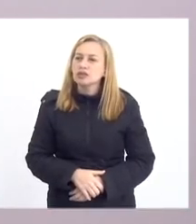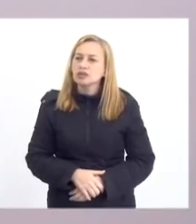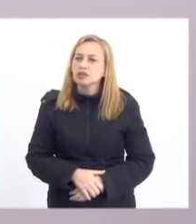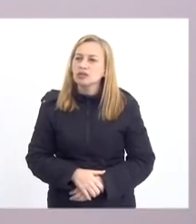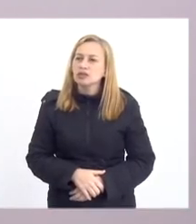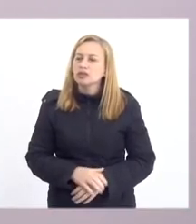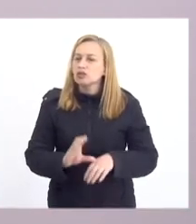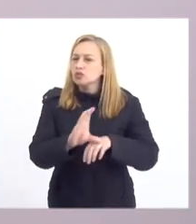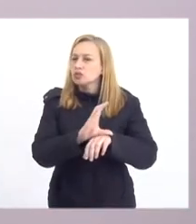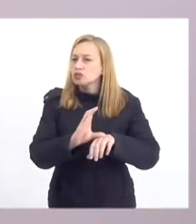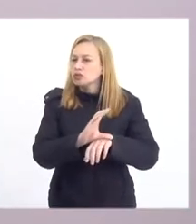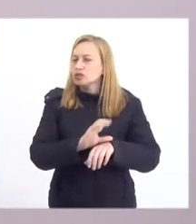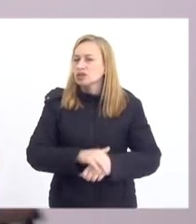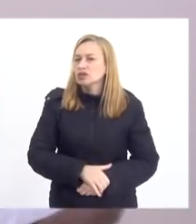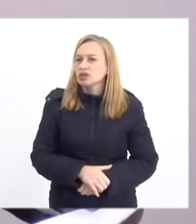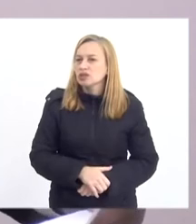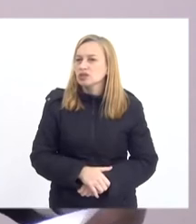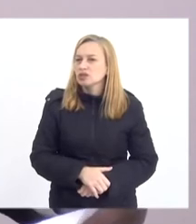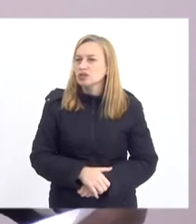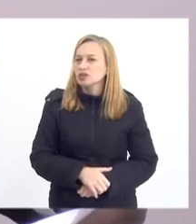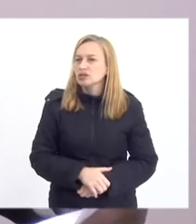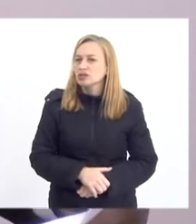pela constitucionalidade.